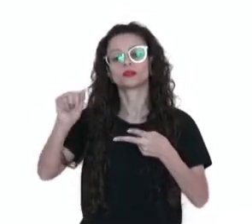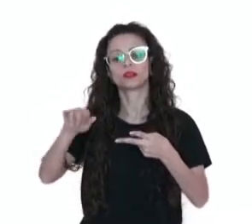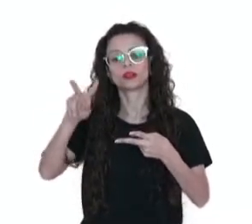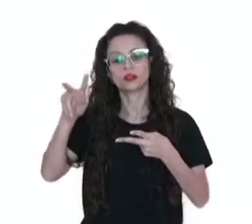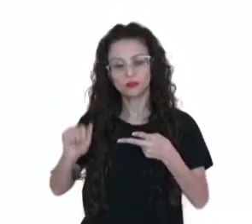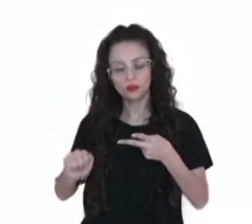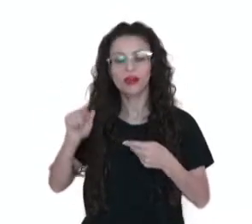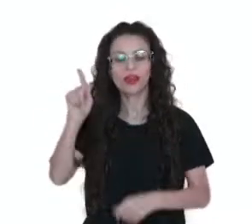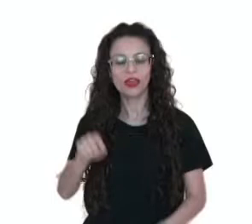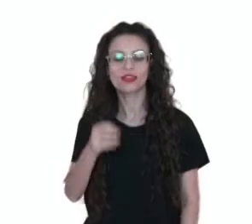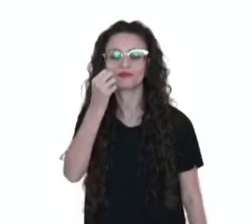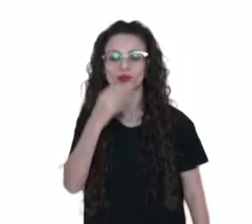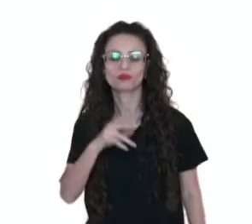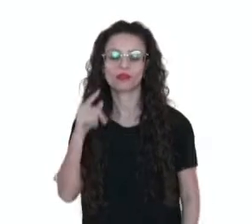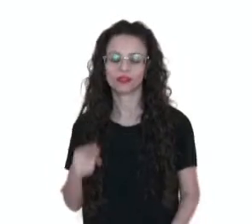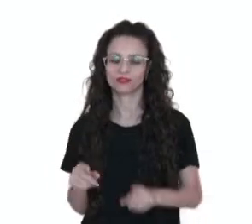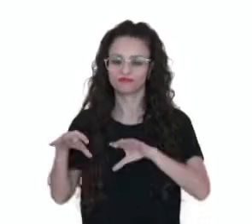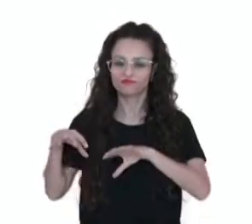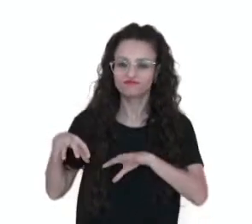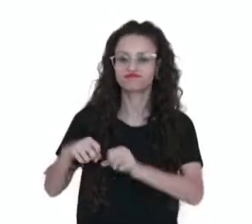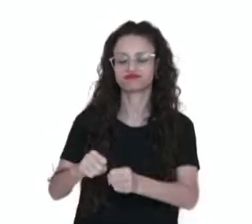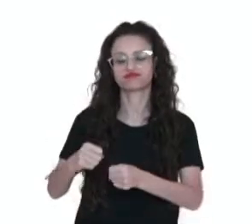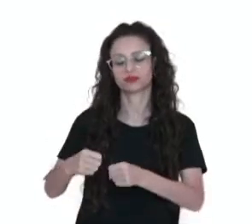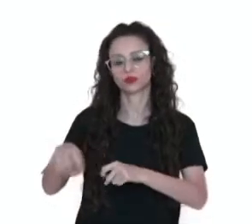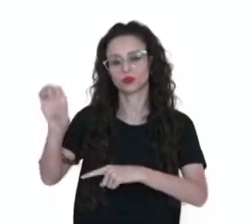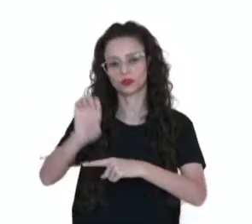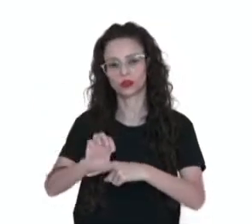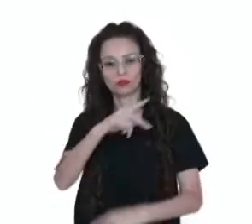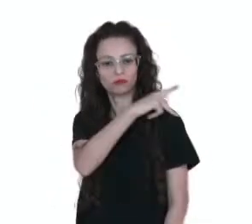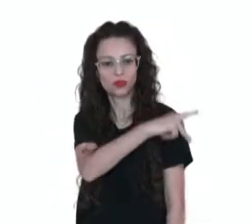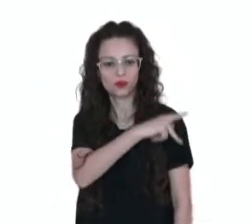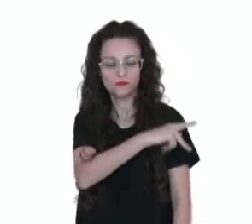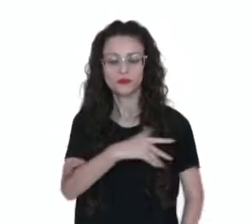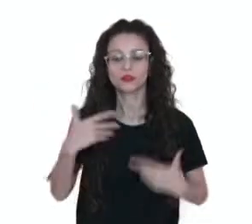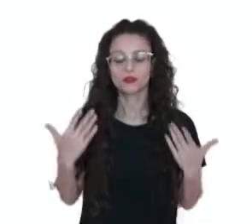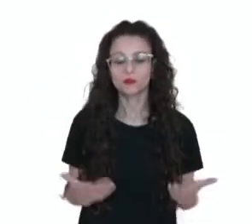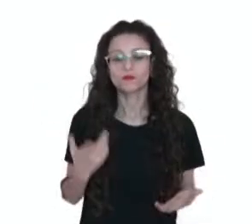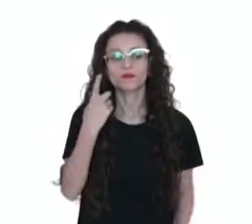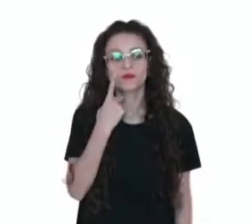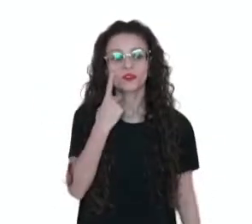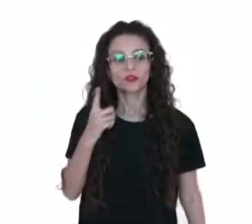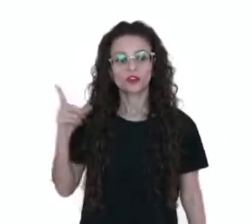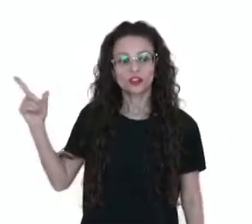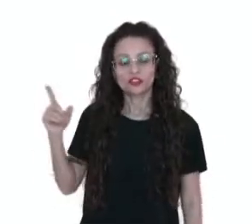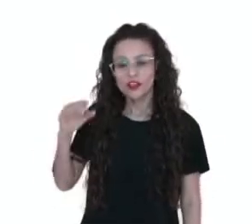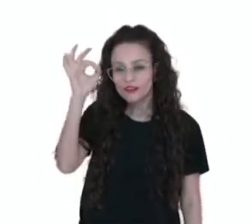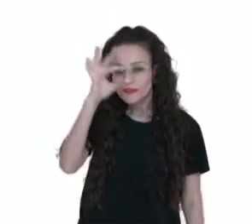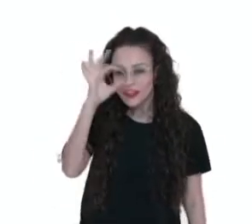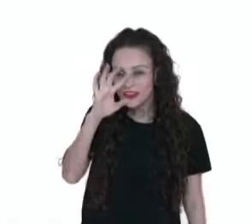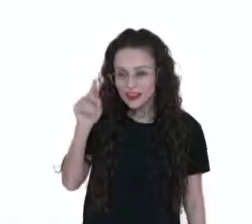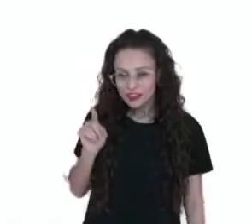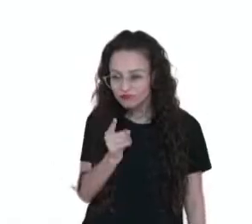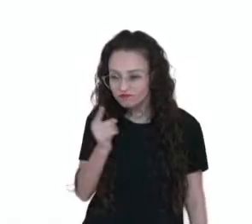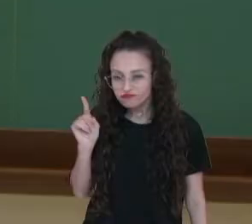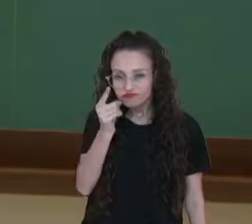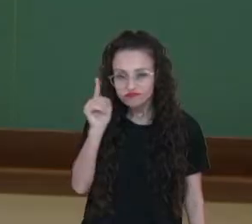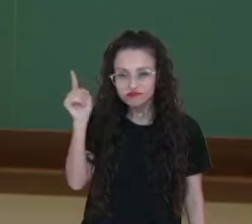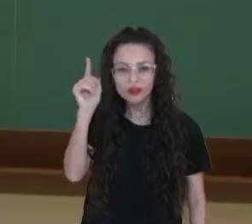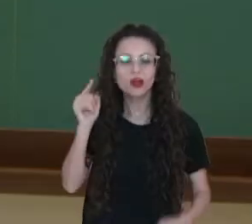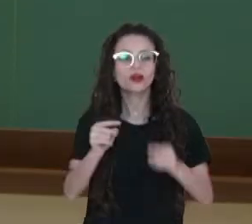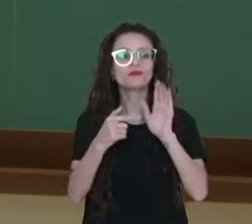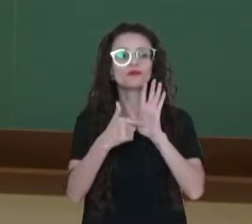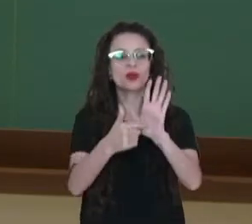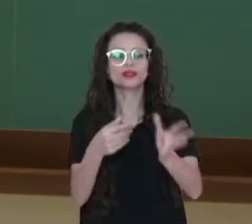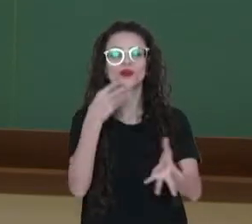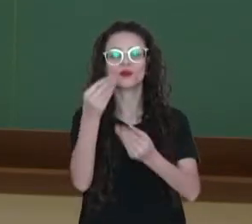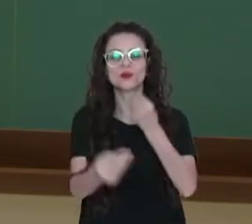Piauí, estado colonizado do interior para o litoral. Veja, aqui nós temos essas linhas verdes que mostram como se